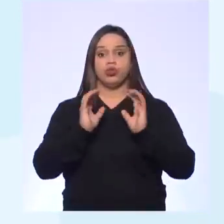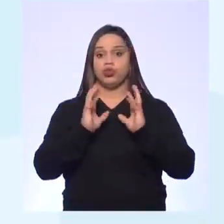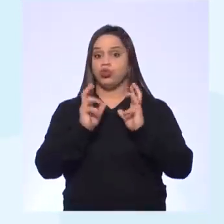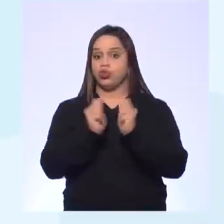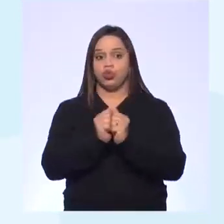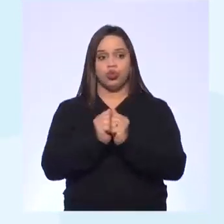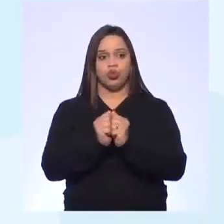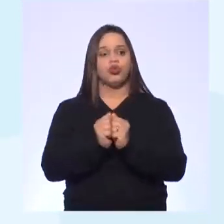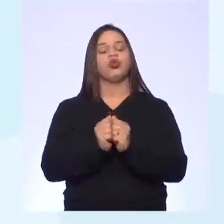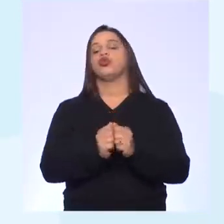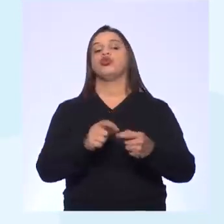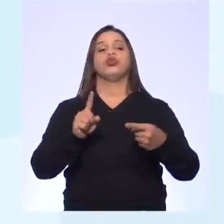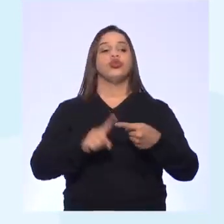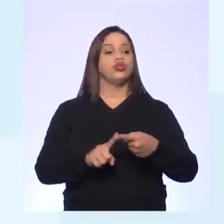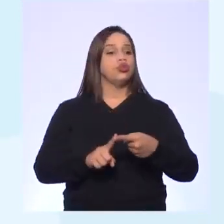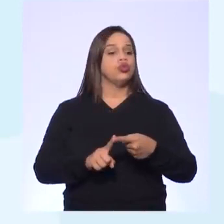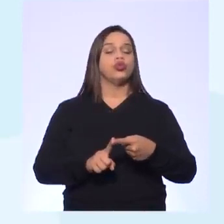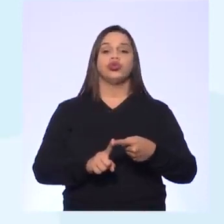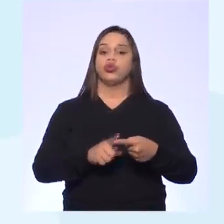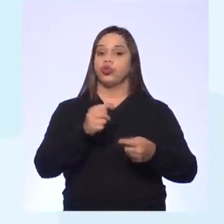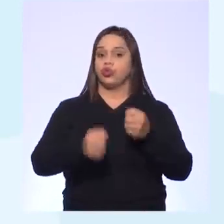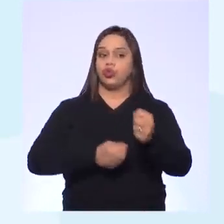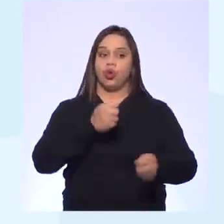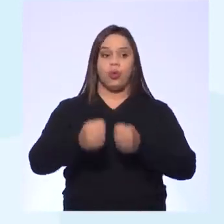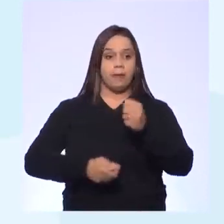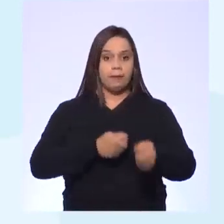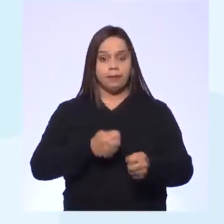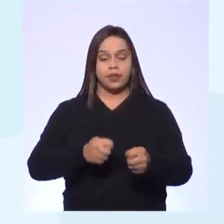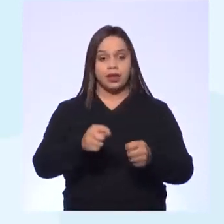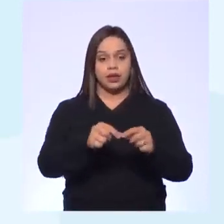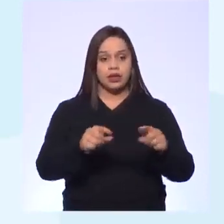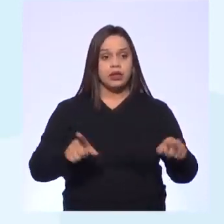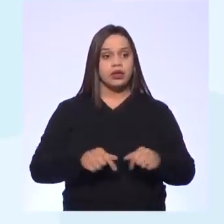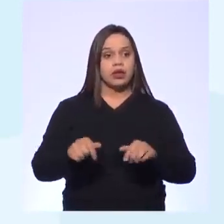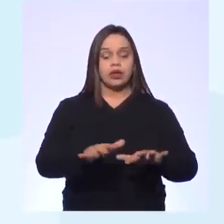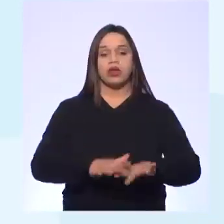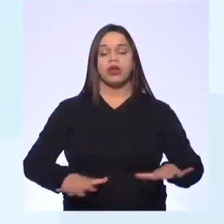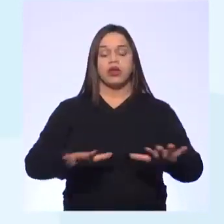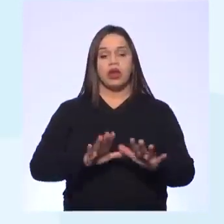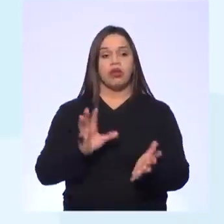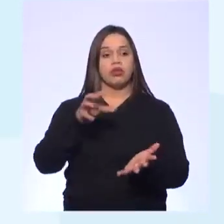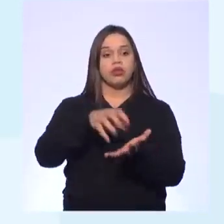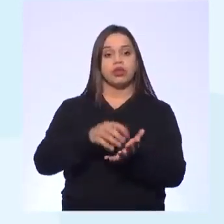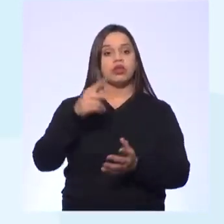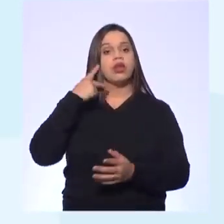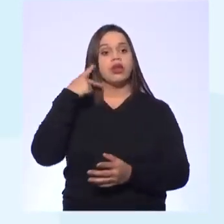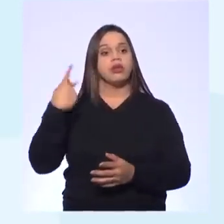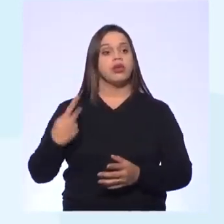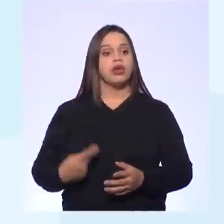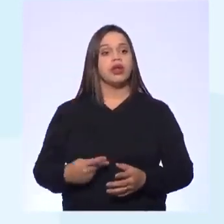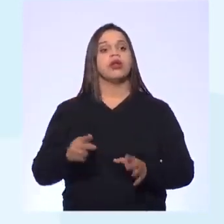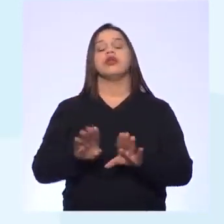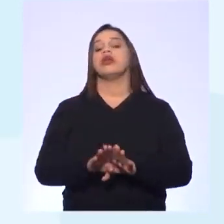máximo, centralização política e um domínio territorial, nós temos